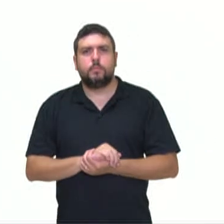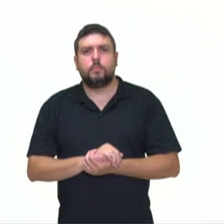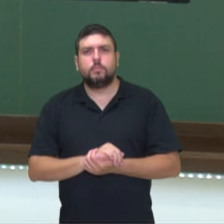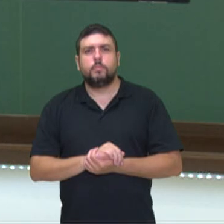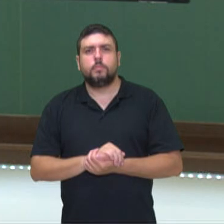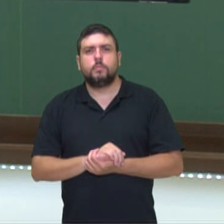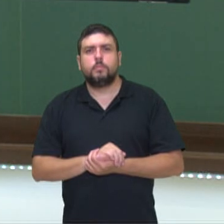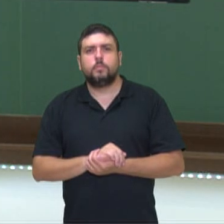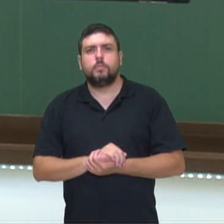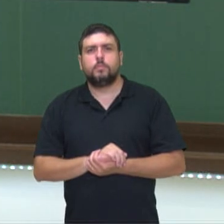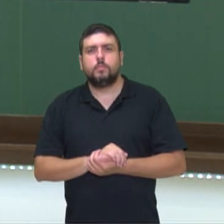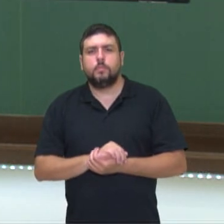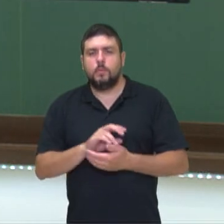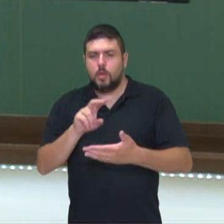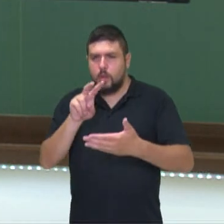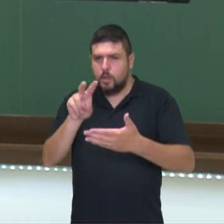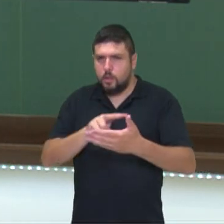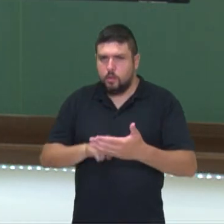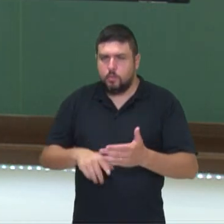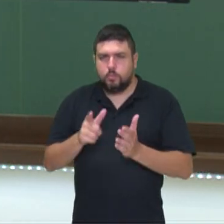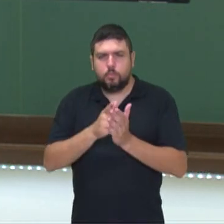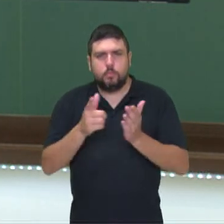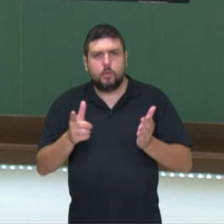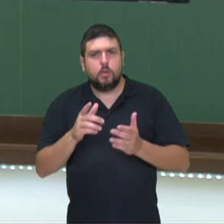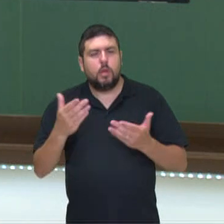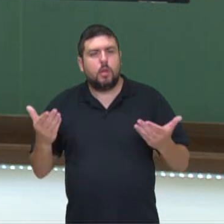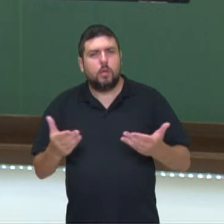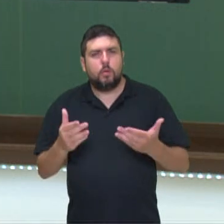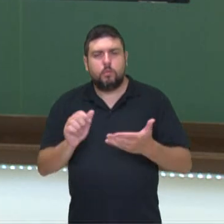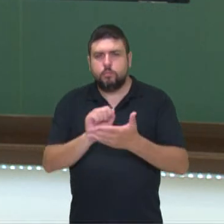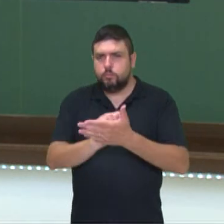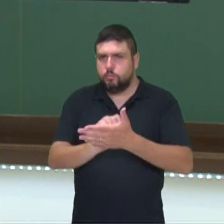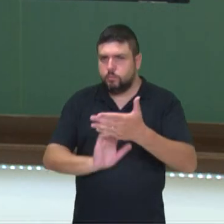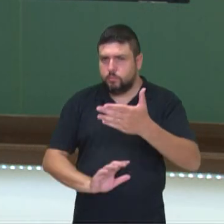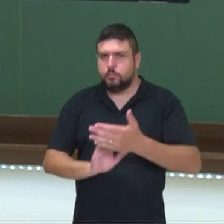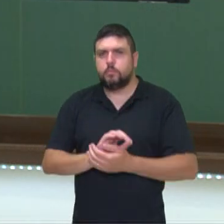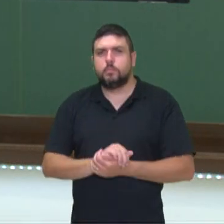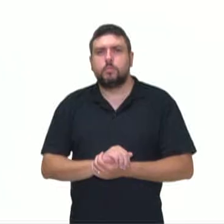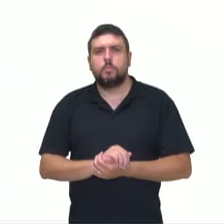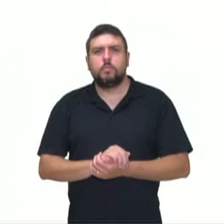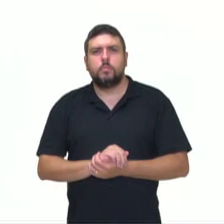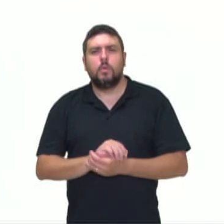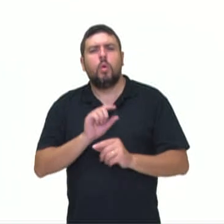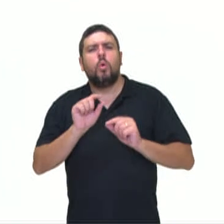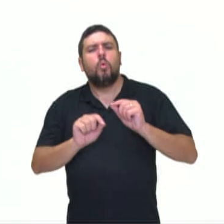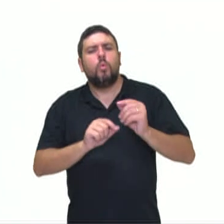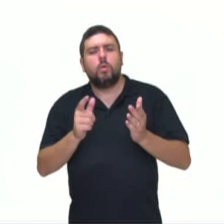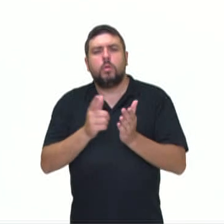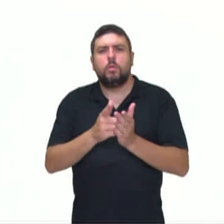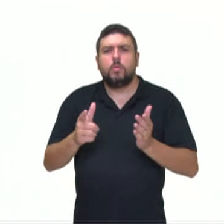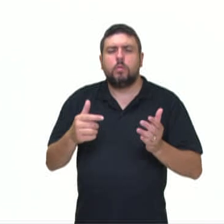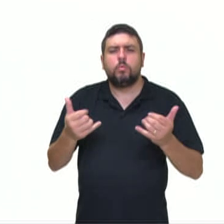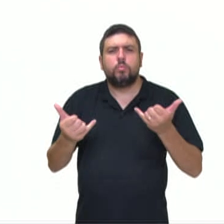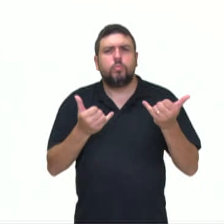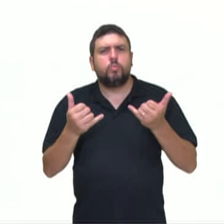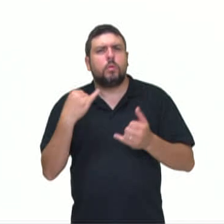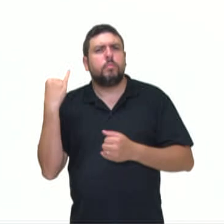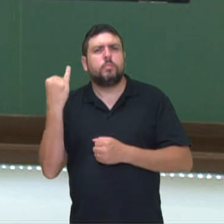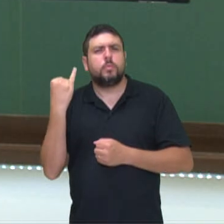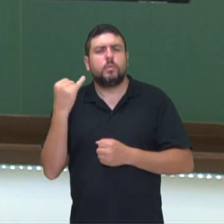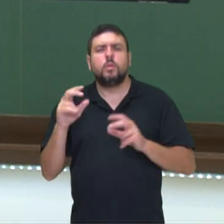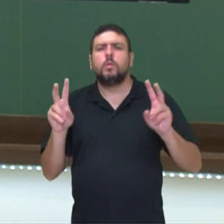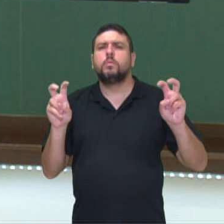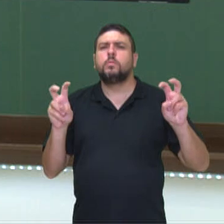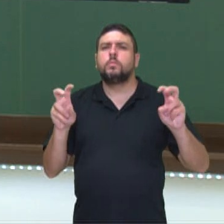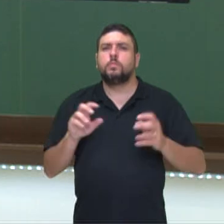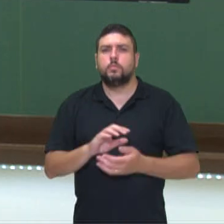Encerramos a leitura da nossa notícia e já temos um exercício. Vejamos. O que essa notícia informa de mais importante? Qual é o tema